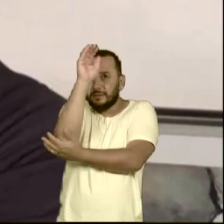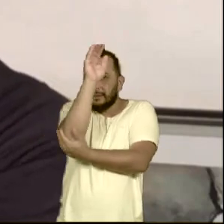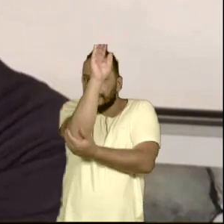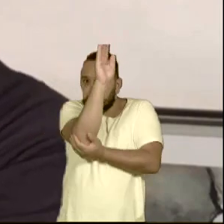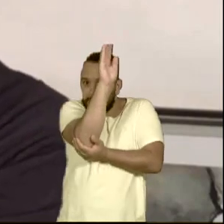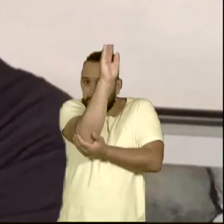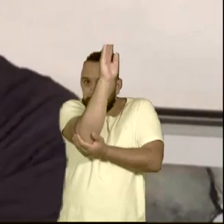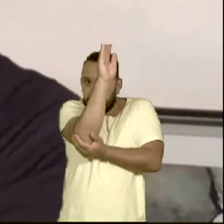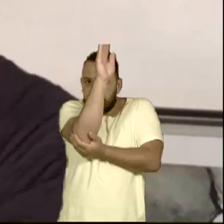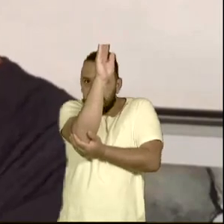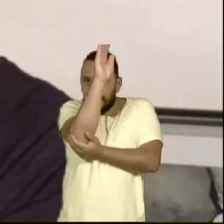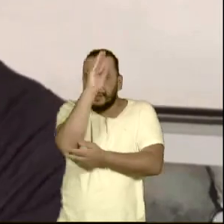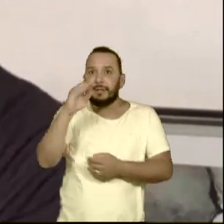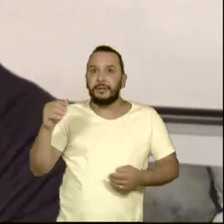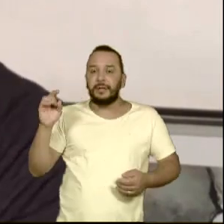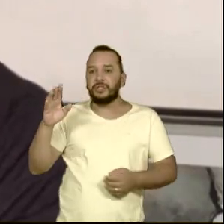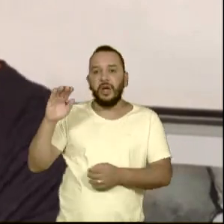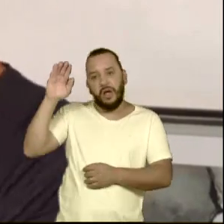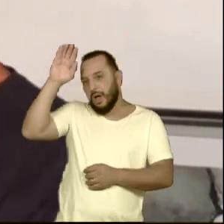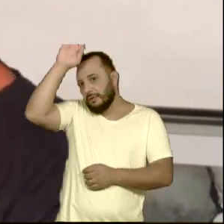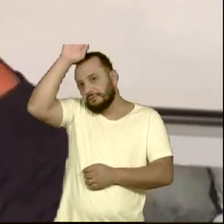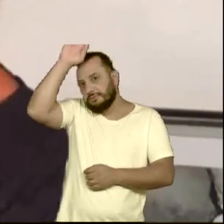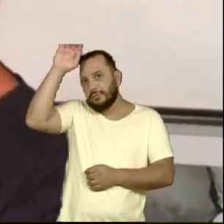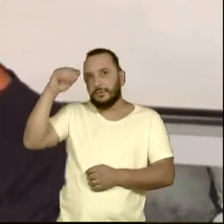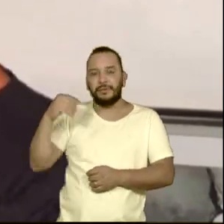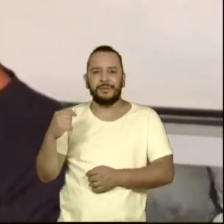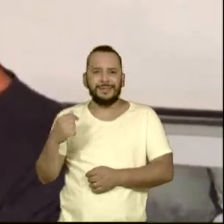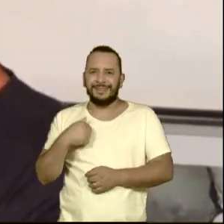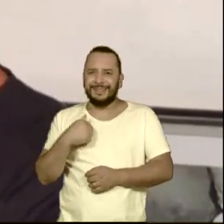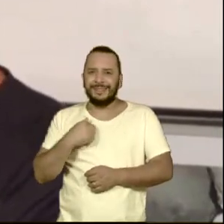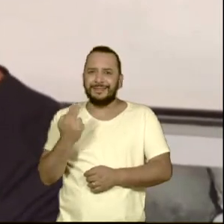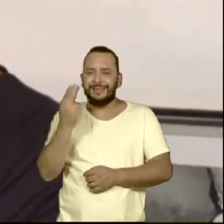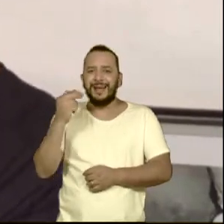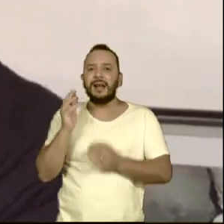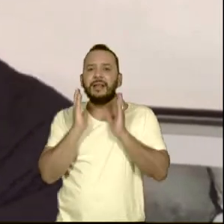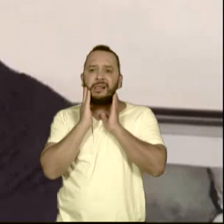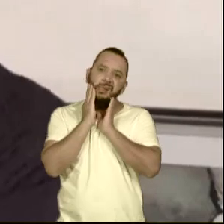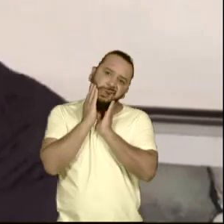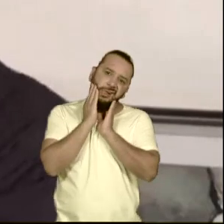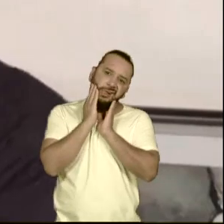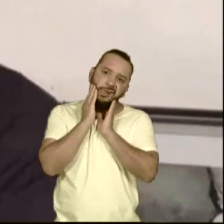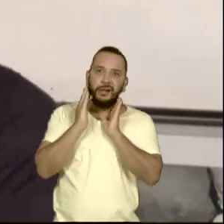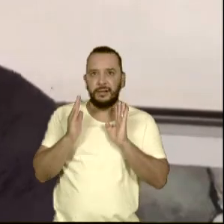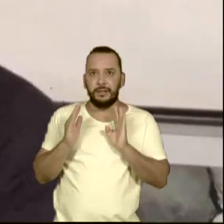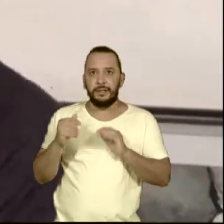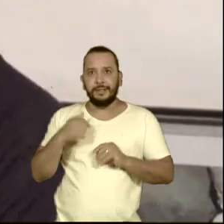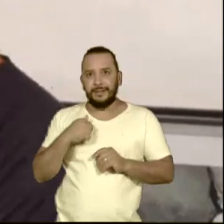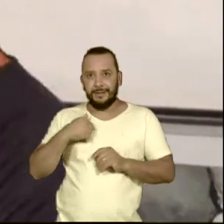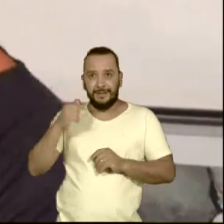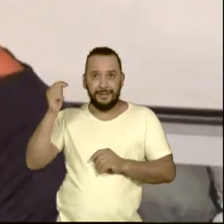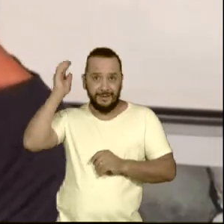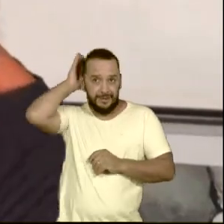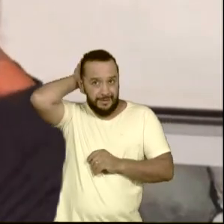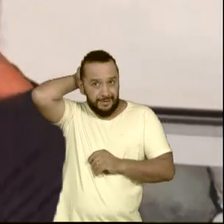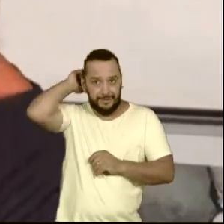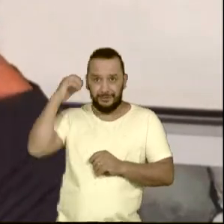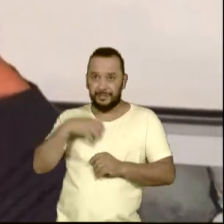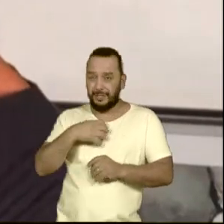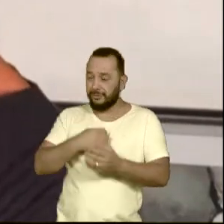dele tem que sair no meio. Eu não posso só jogar meu braço no meio, que ele vai ficar com o pescoço torto. Então, meu braço vinha para trás, para